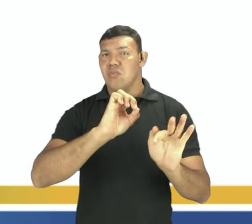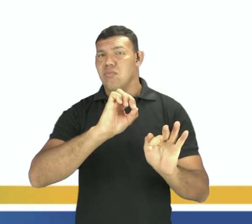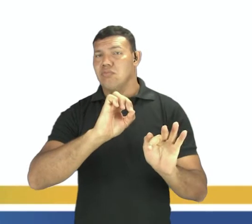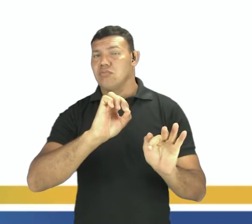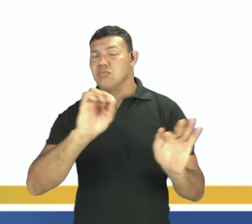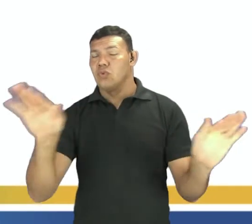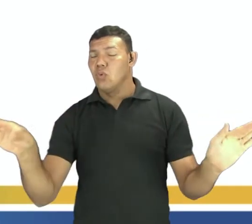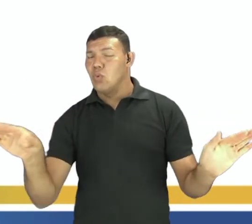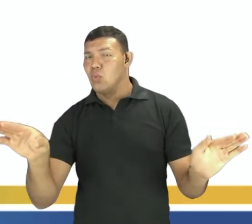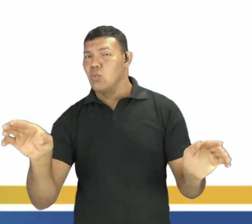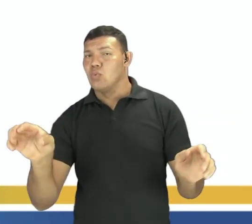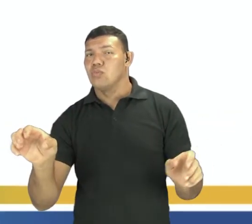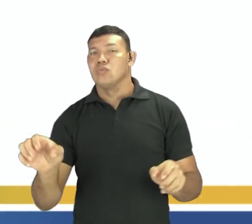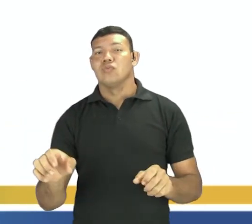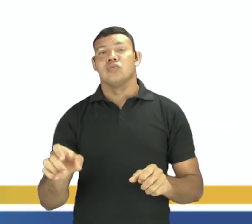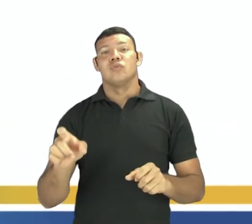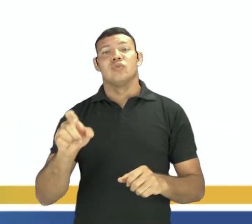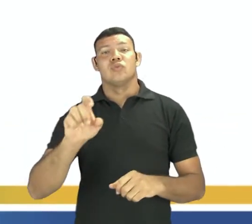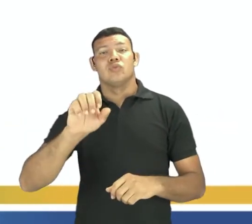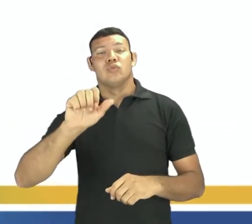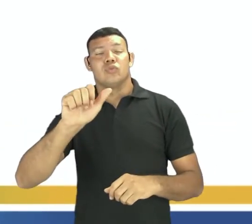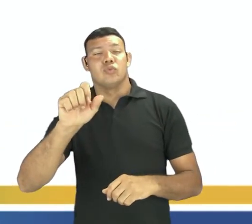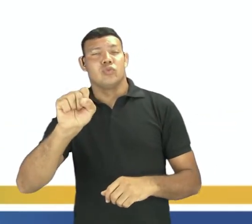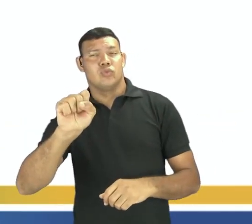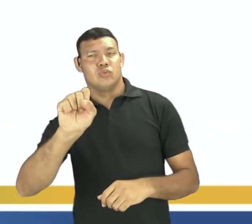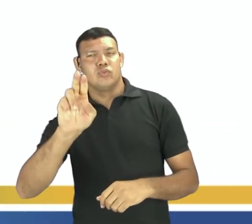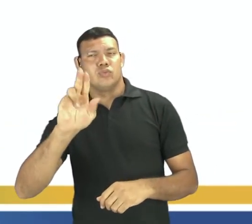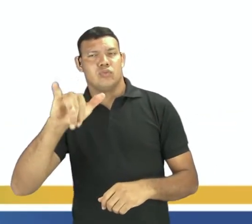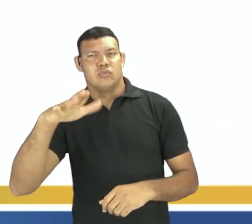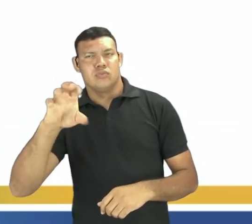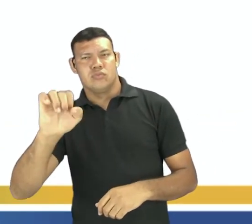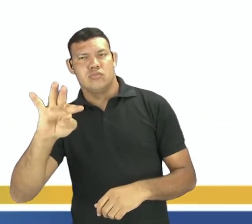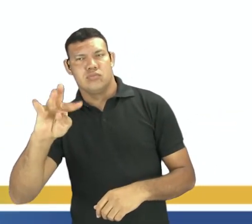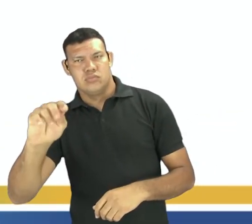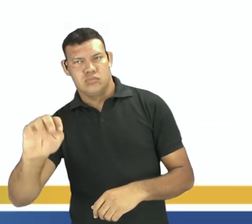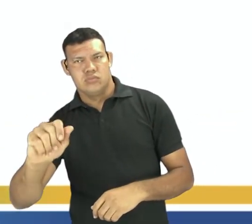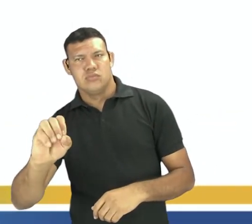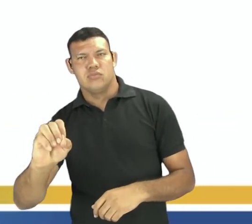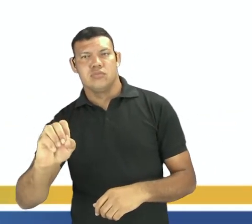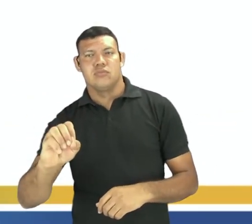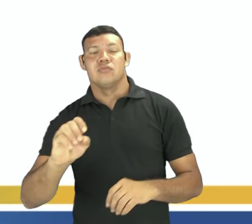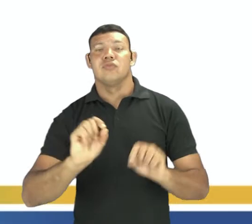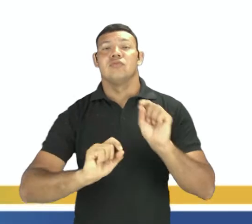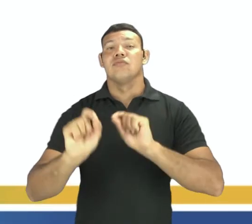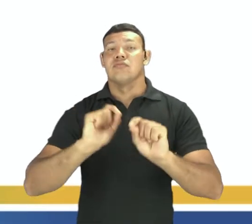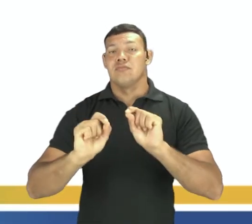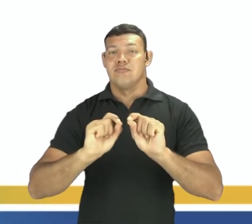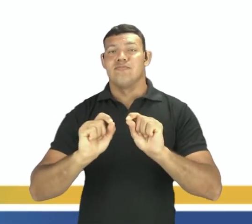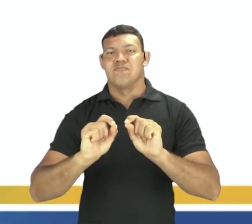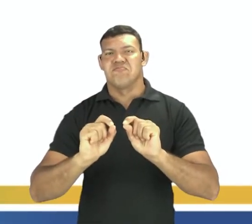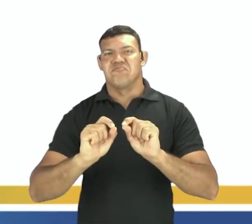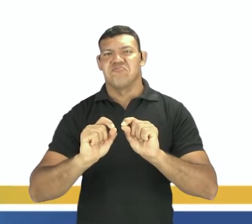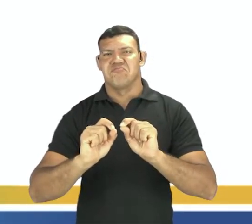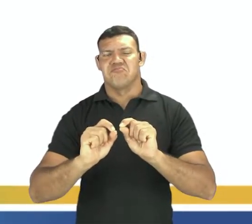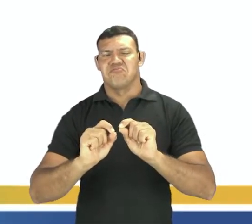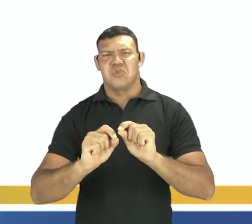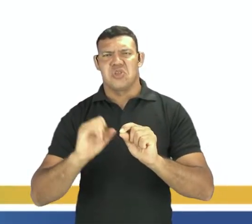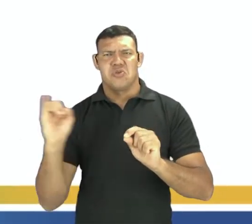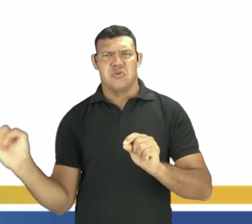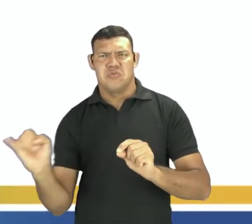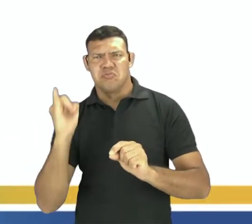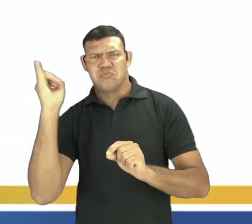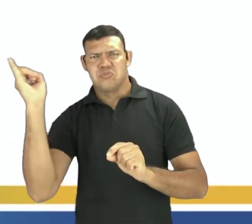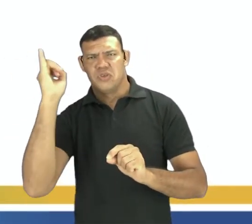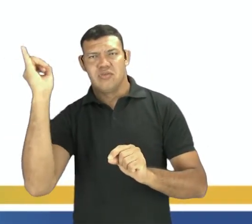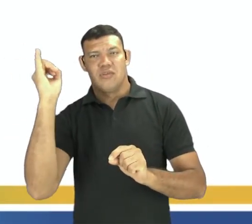Voz passiva está no objeto ou na ação, ok? Bem simples. Isso significa que o sujeito é menos importante do que a